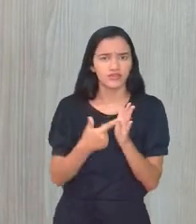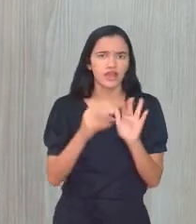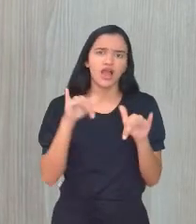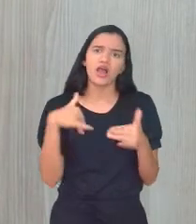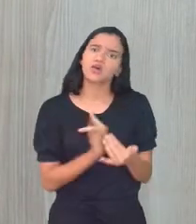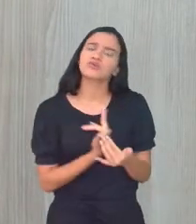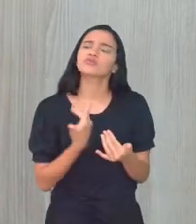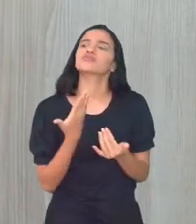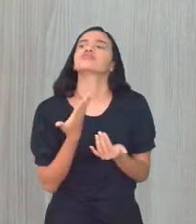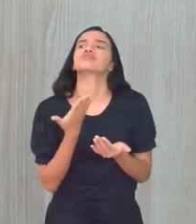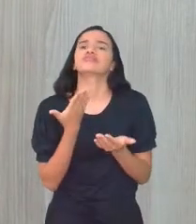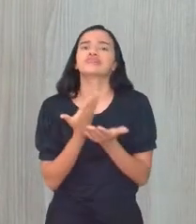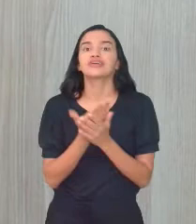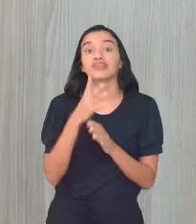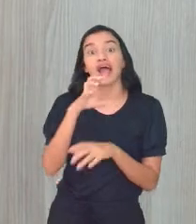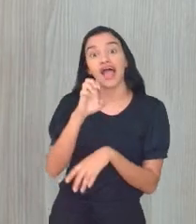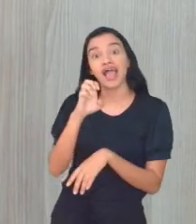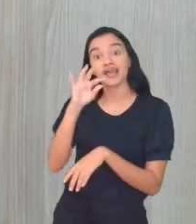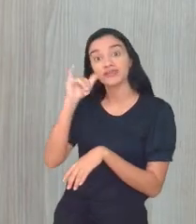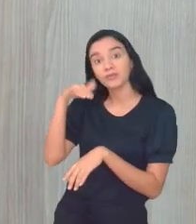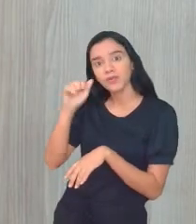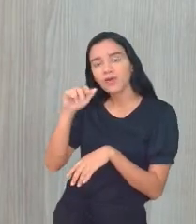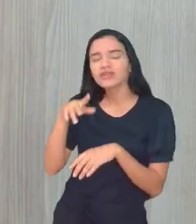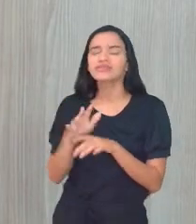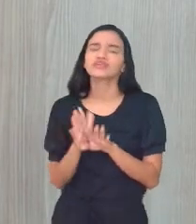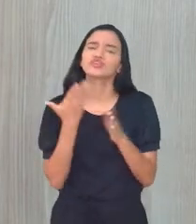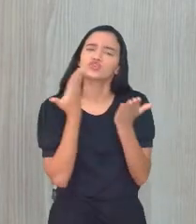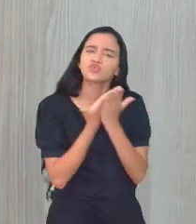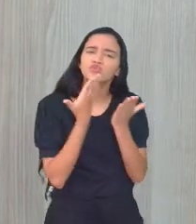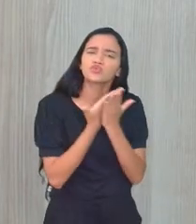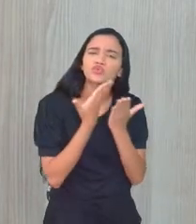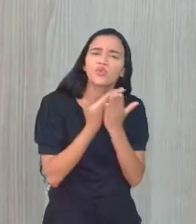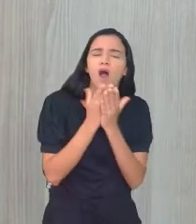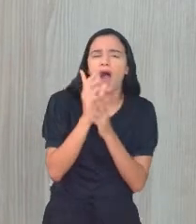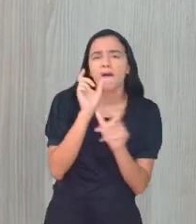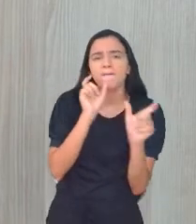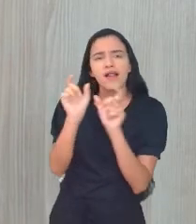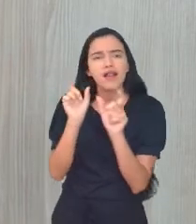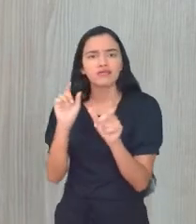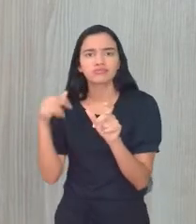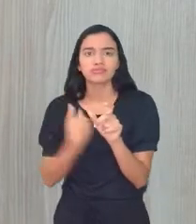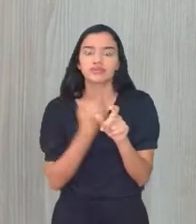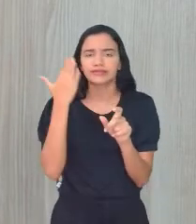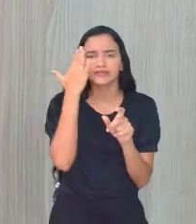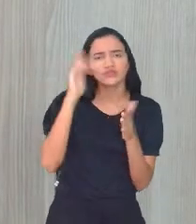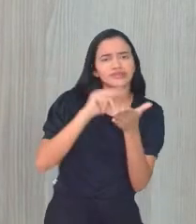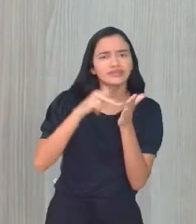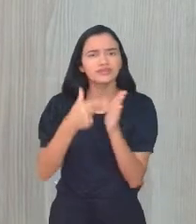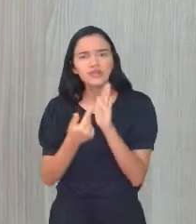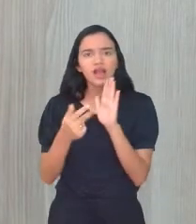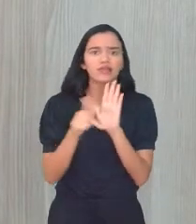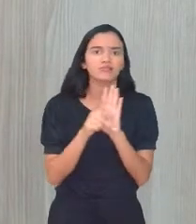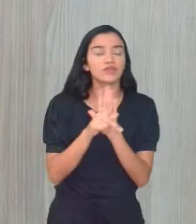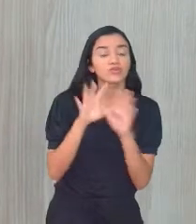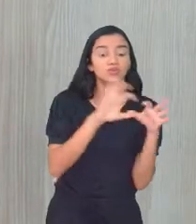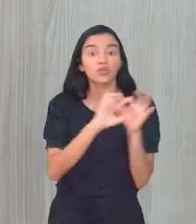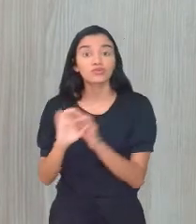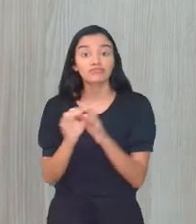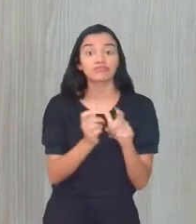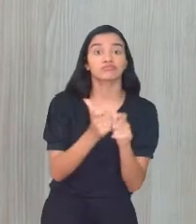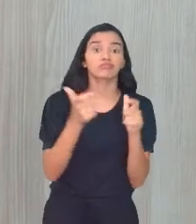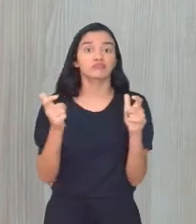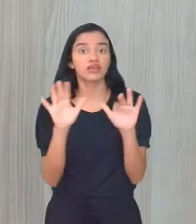estuda... Adoro essa parte da etimologia. Quando a gente estuda a palavra, a gente entende o que significa, é um contexto bem mais